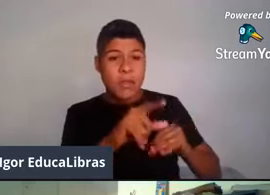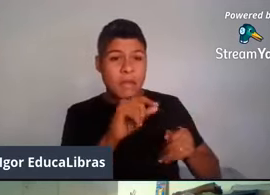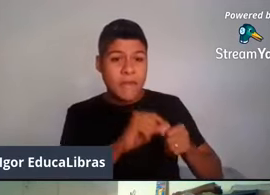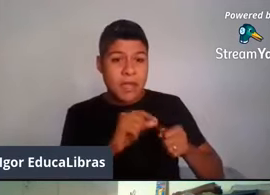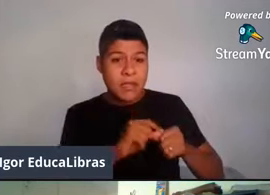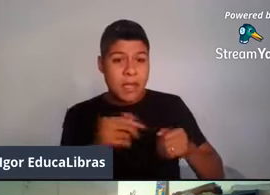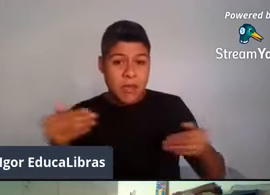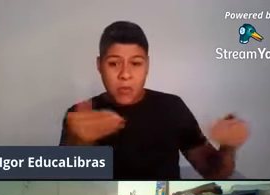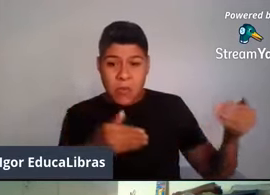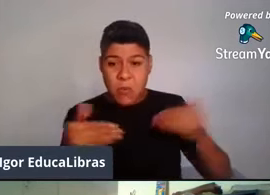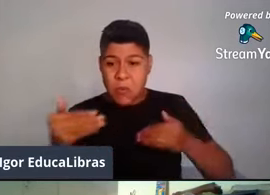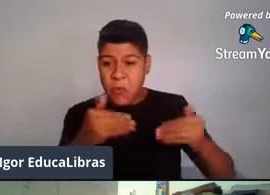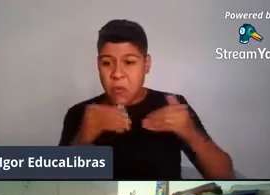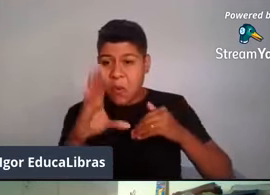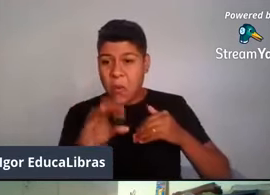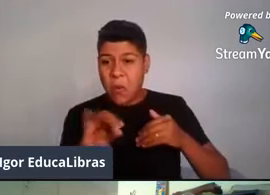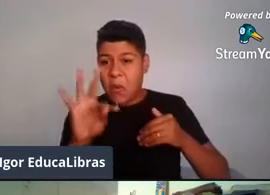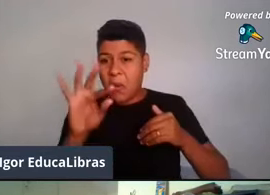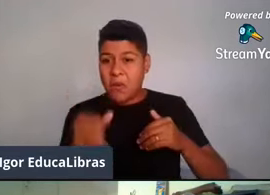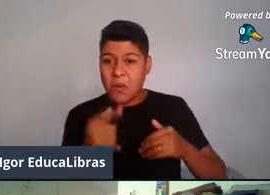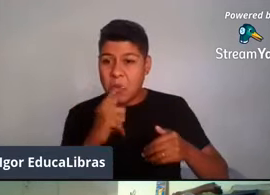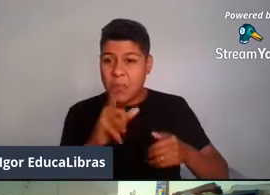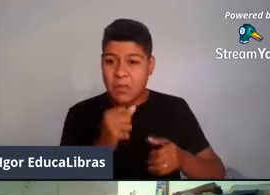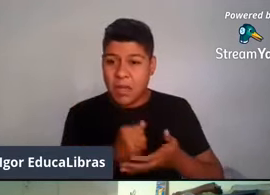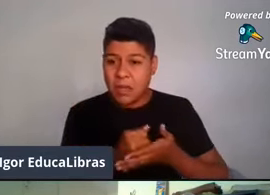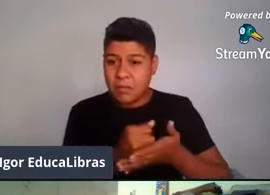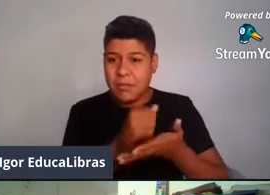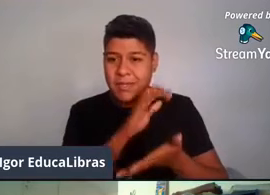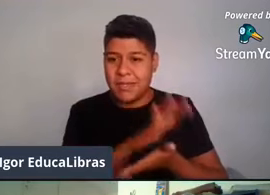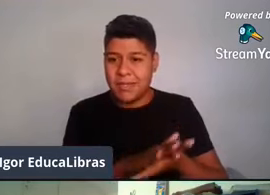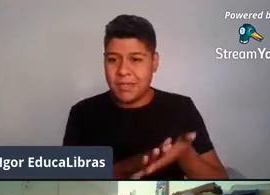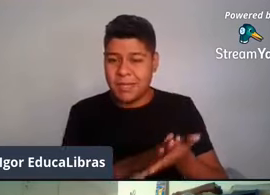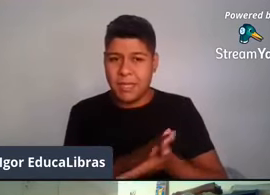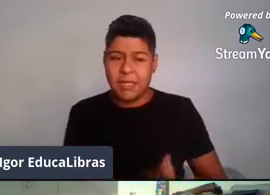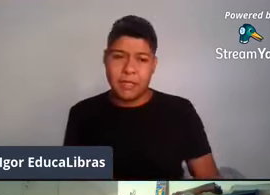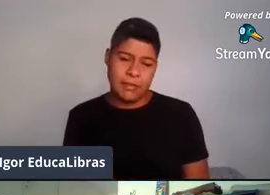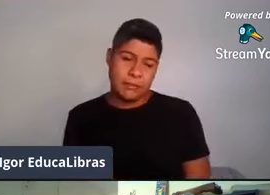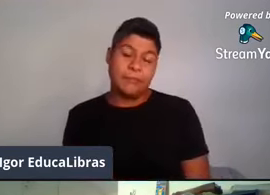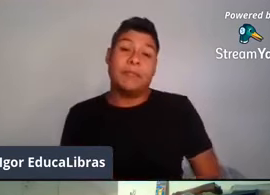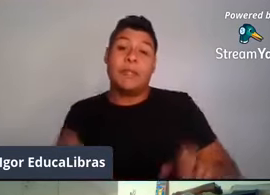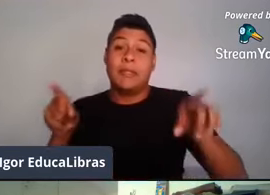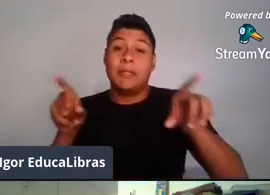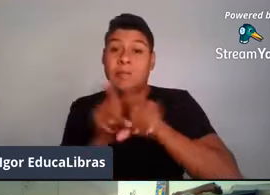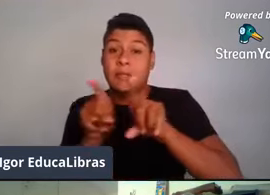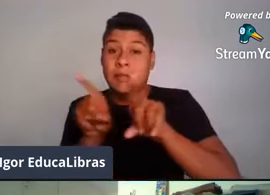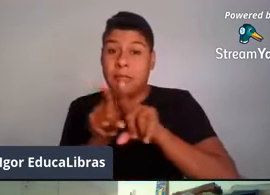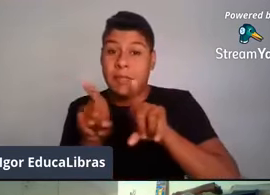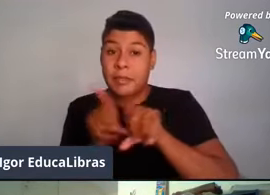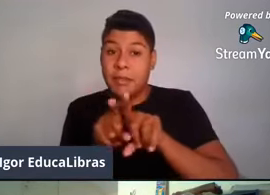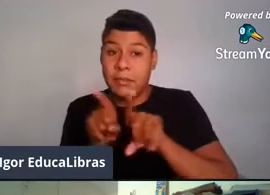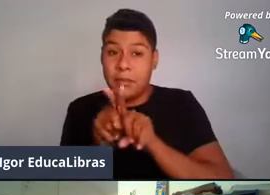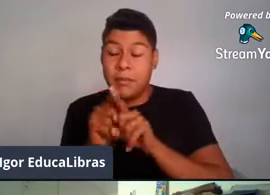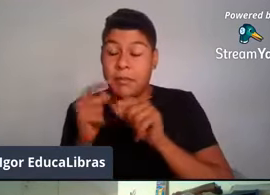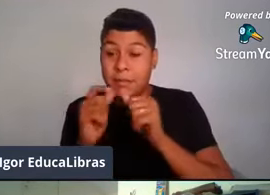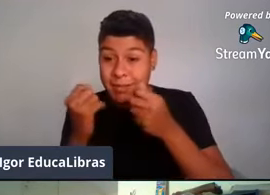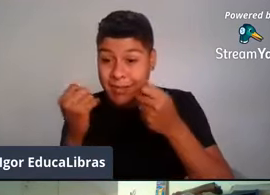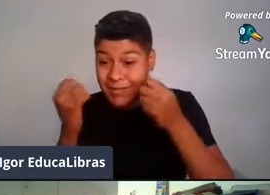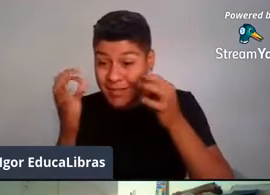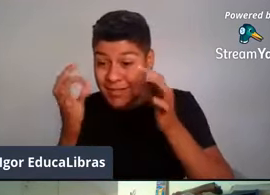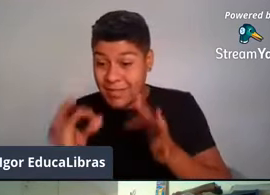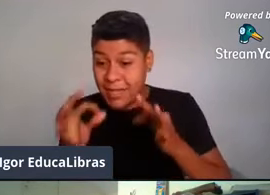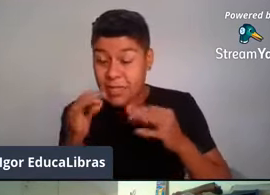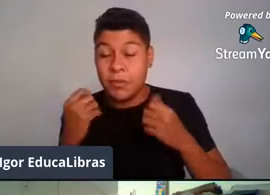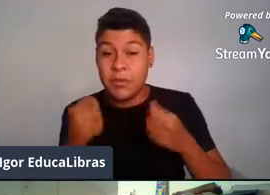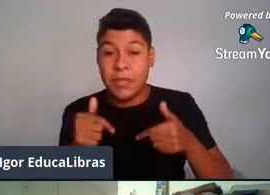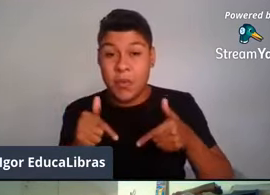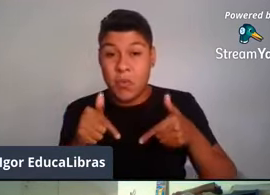lei de cotas e muitas vezes não conseguem se colocar. Mas, por outro lado, para que isso dê certo, nós temos o desafio